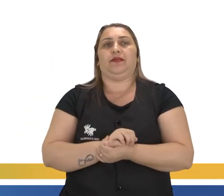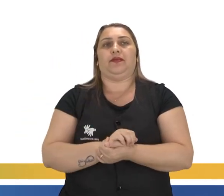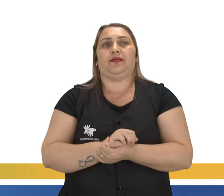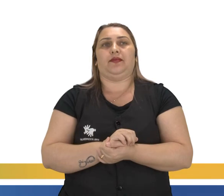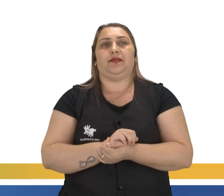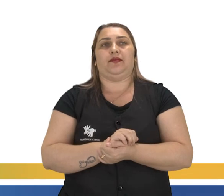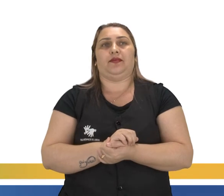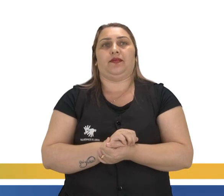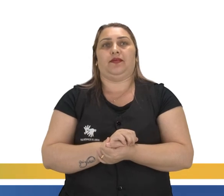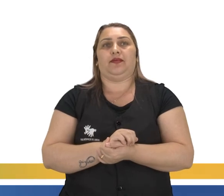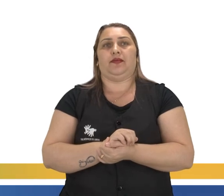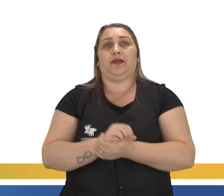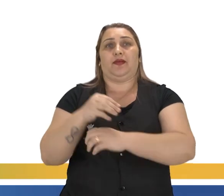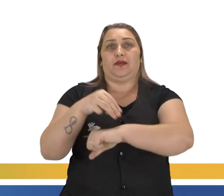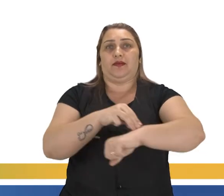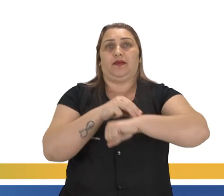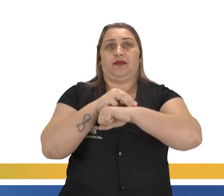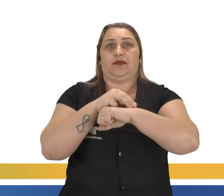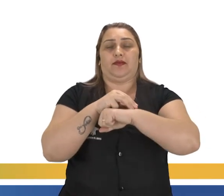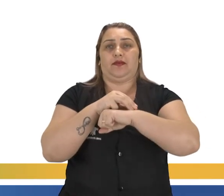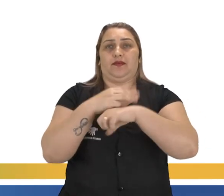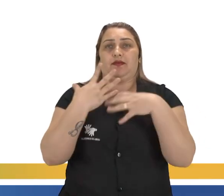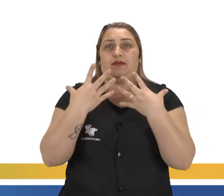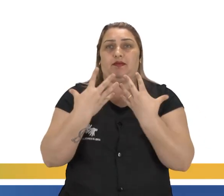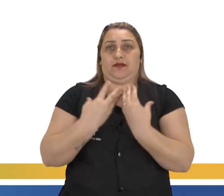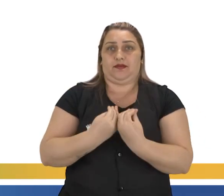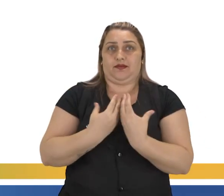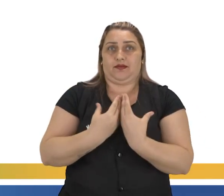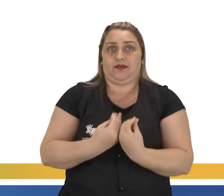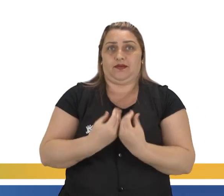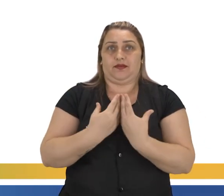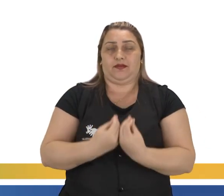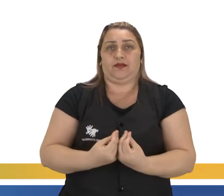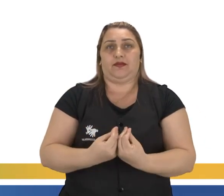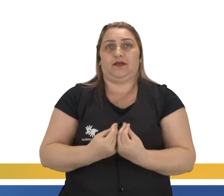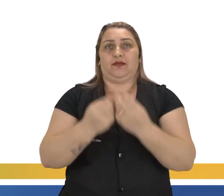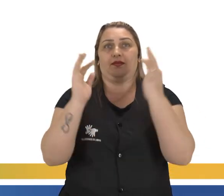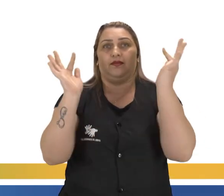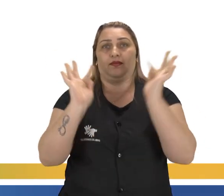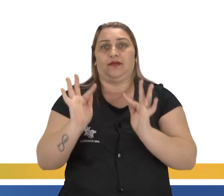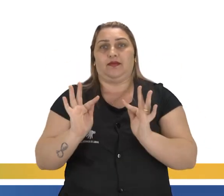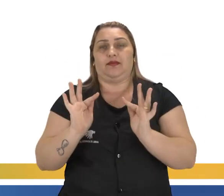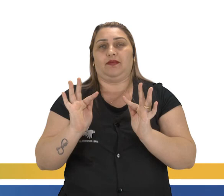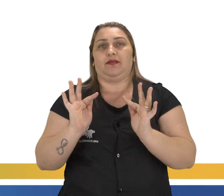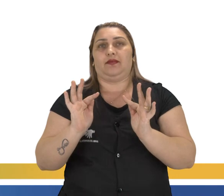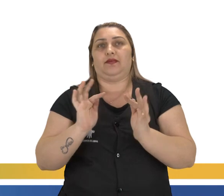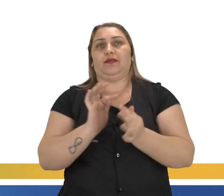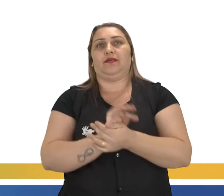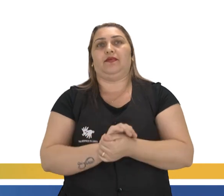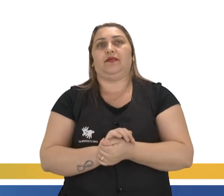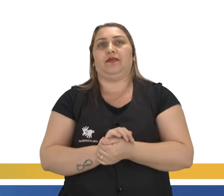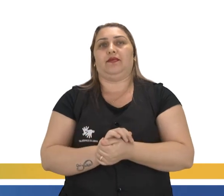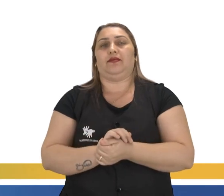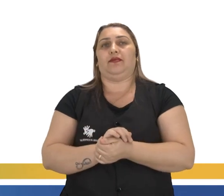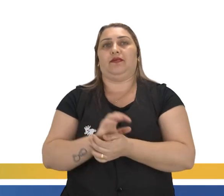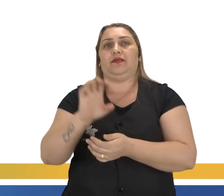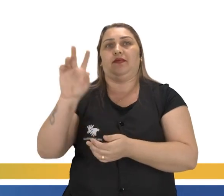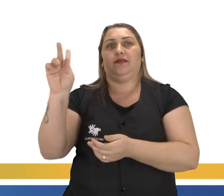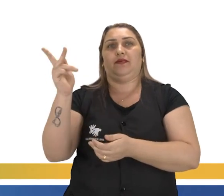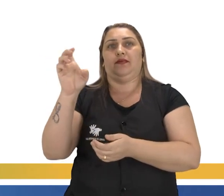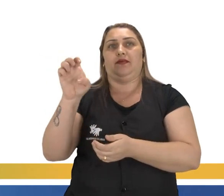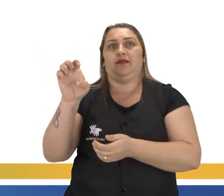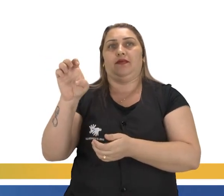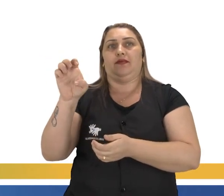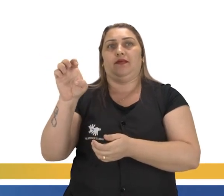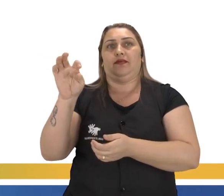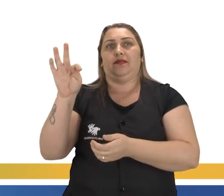D. Es un momento de mucha euforia. Outra vez, temos aí um heterotônico.